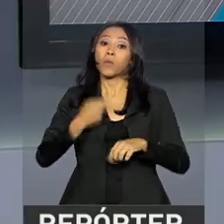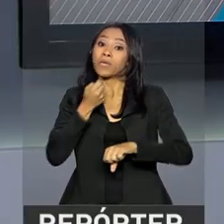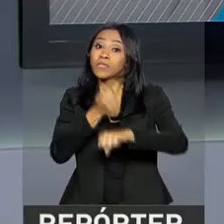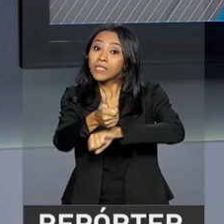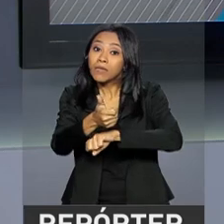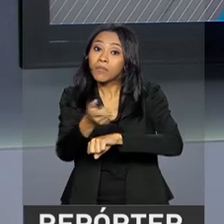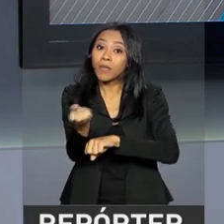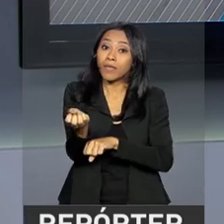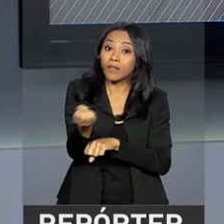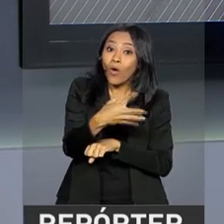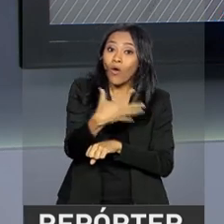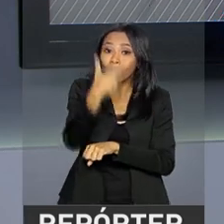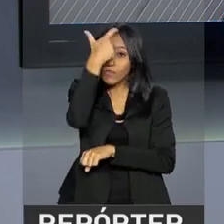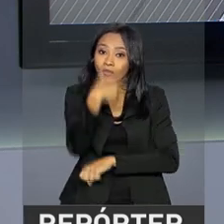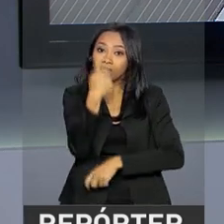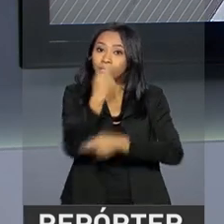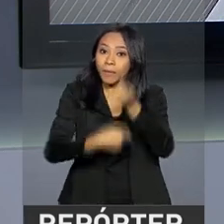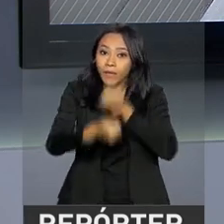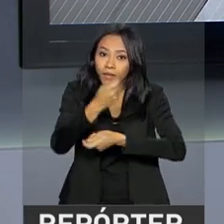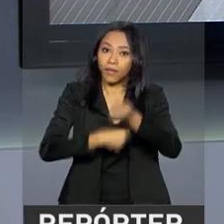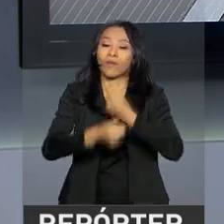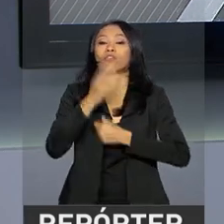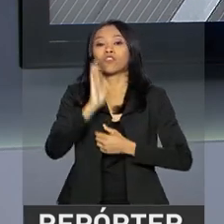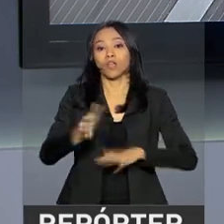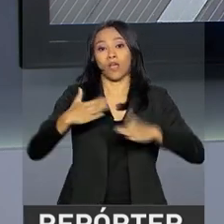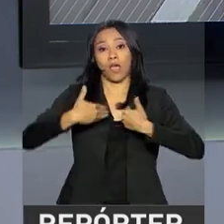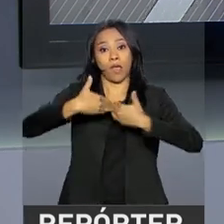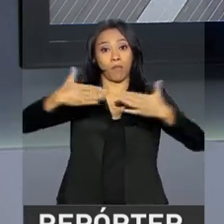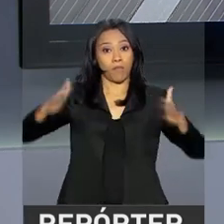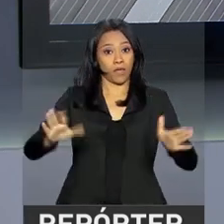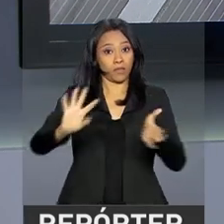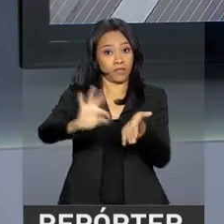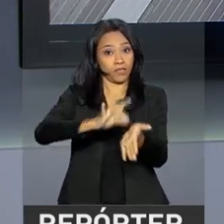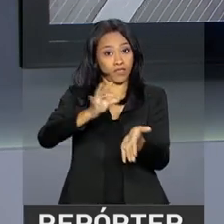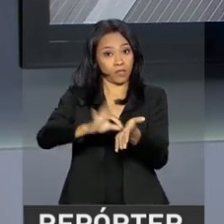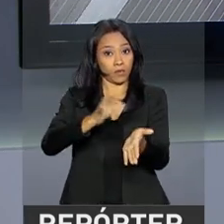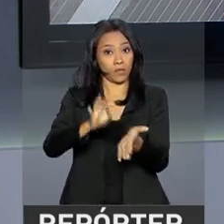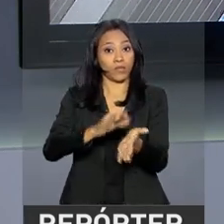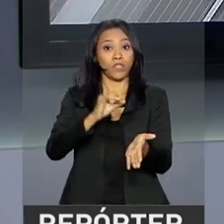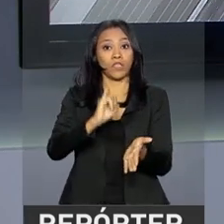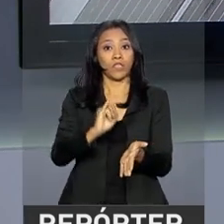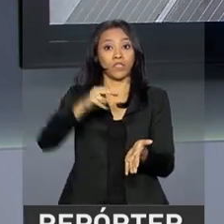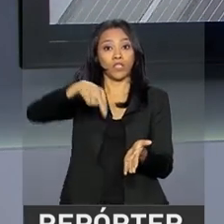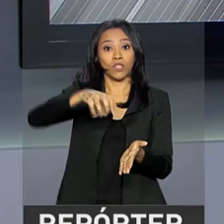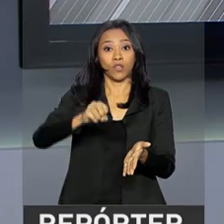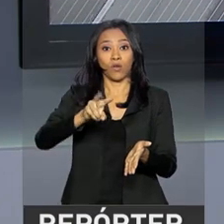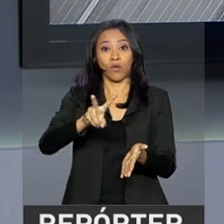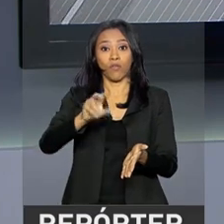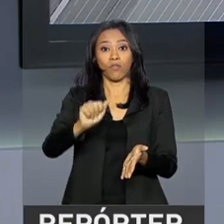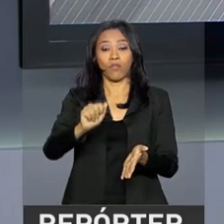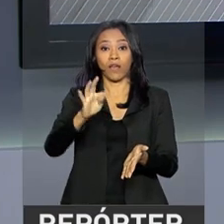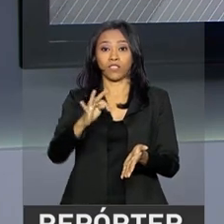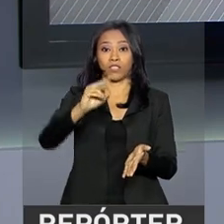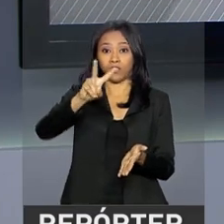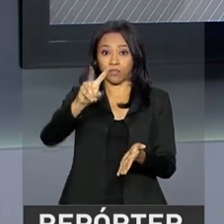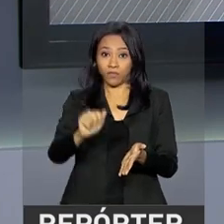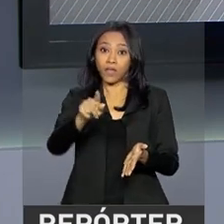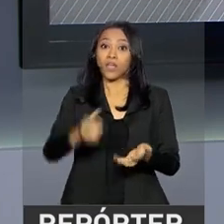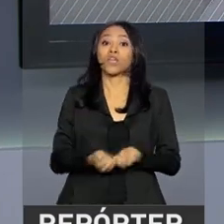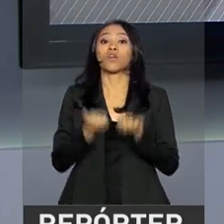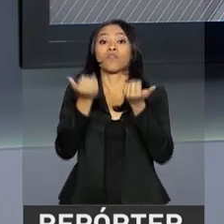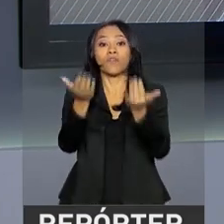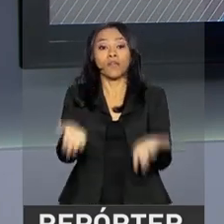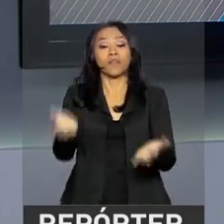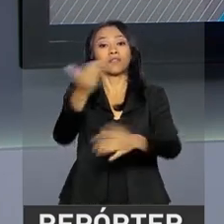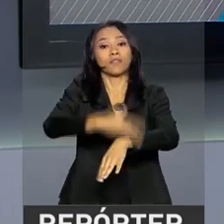estão abertas as inscrições do inovativa brasil o programa de aceleração de startup do governo federal que oferece capacitação